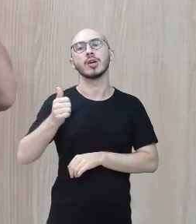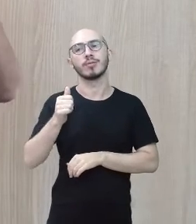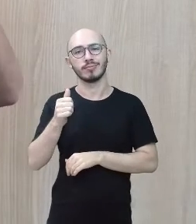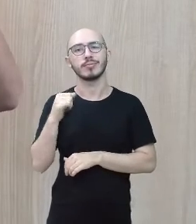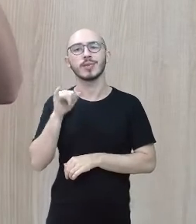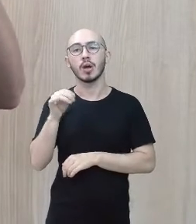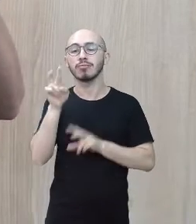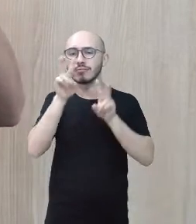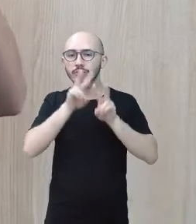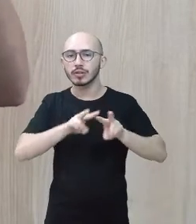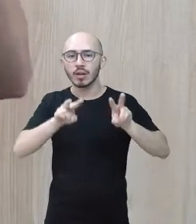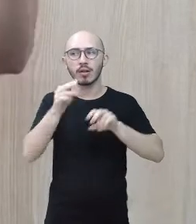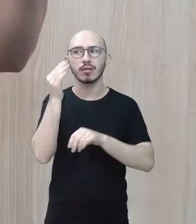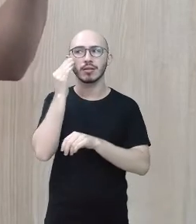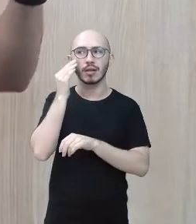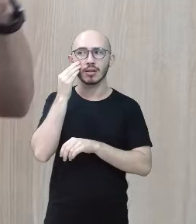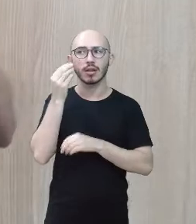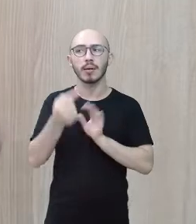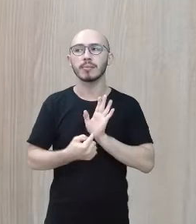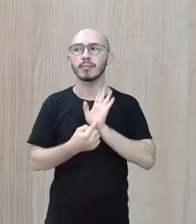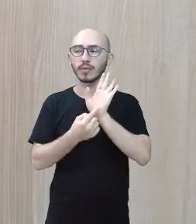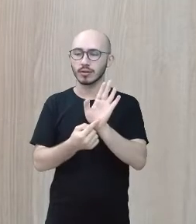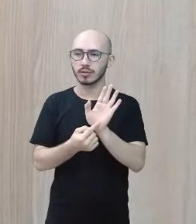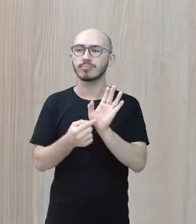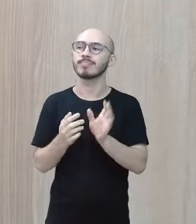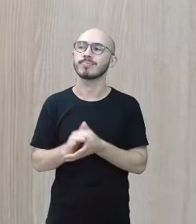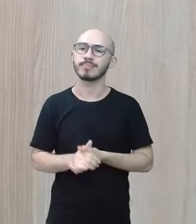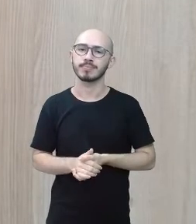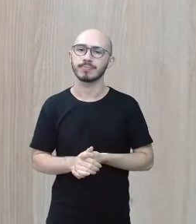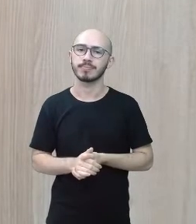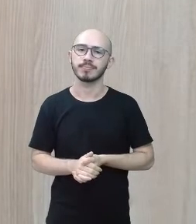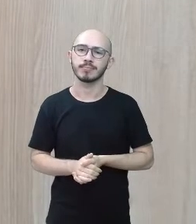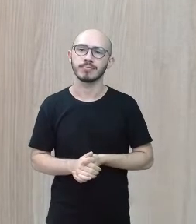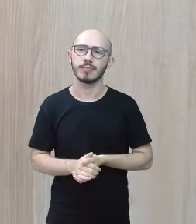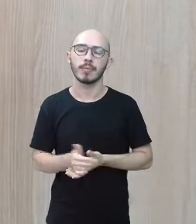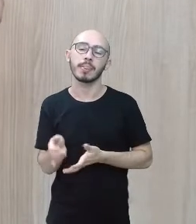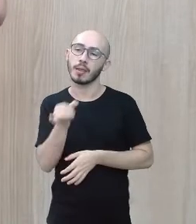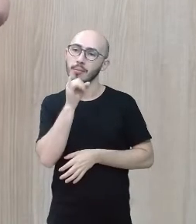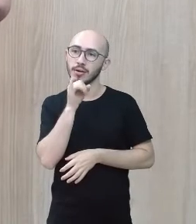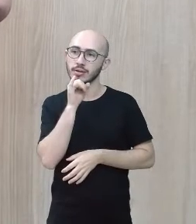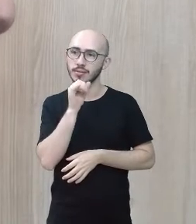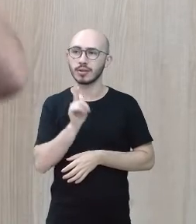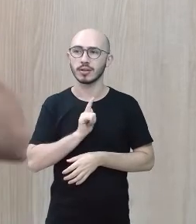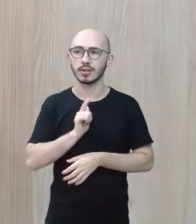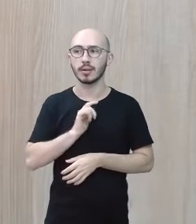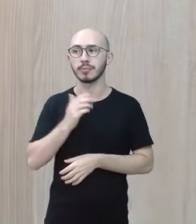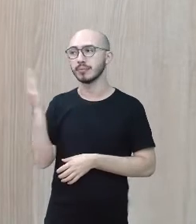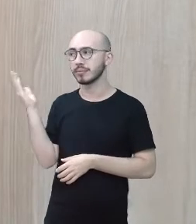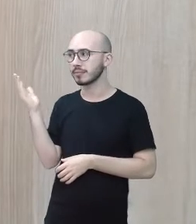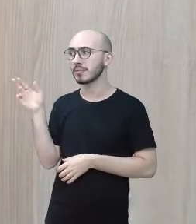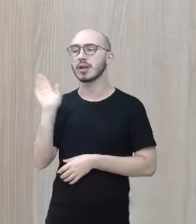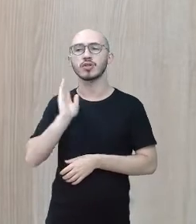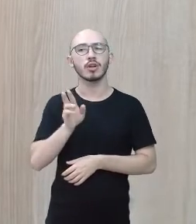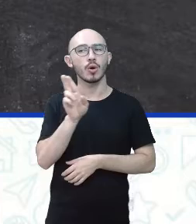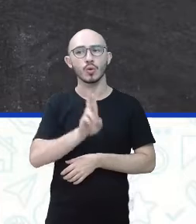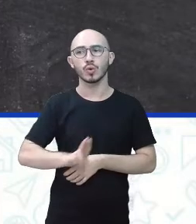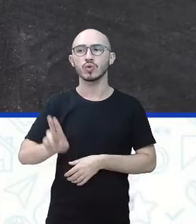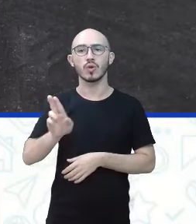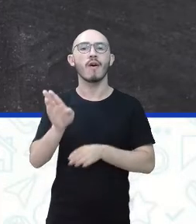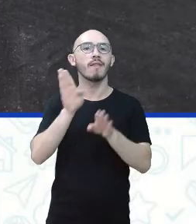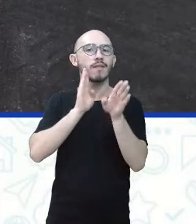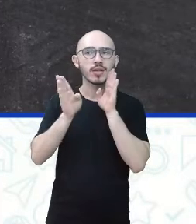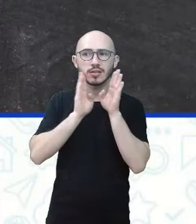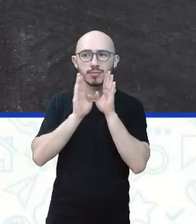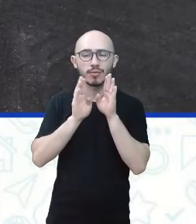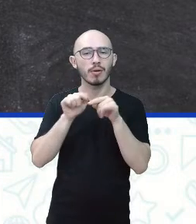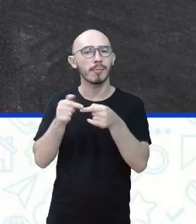gente visualizar o que é que está mostrando nessas questões, certo? Por exemplo, ali, ó, a gente já utilizou muito o Facebook, né, Briane?